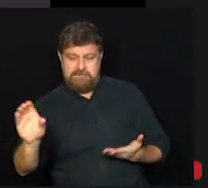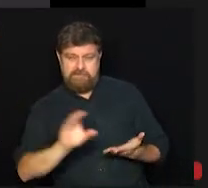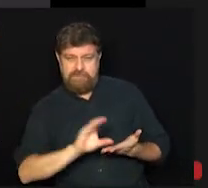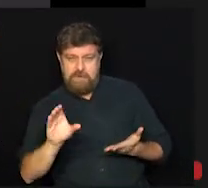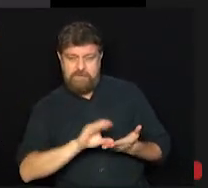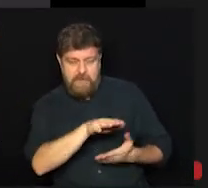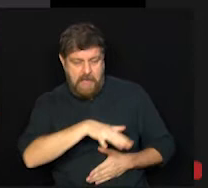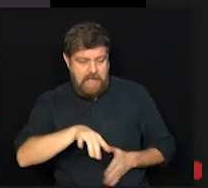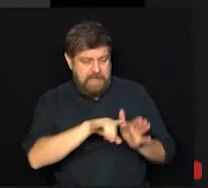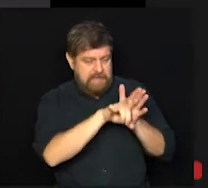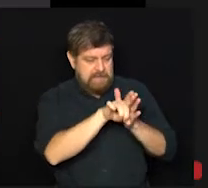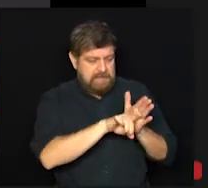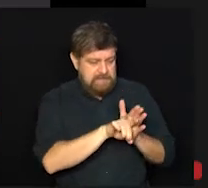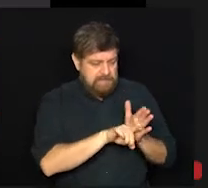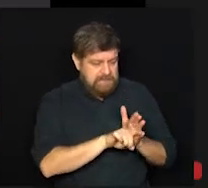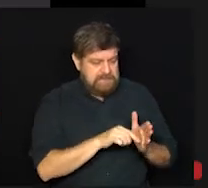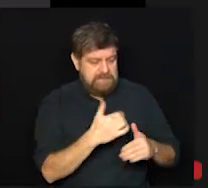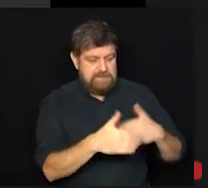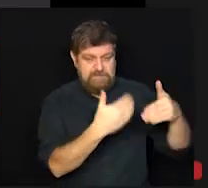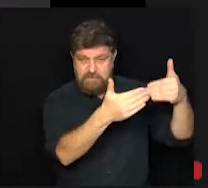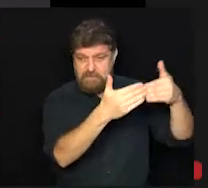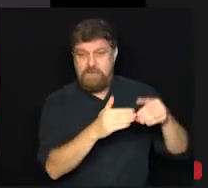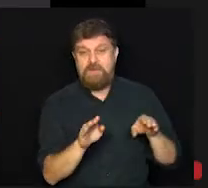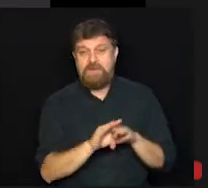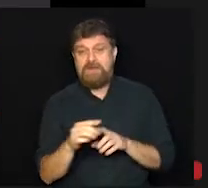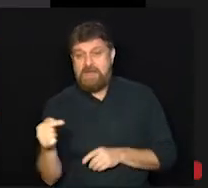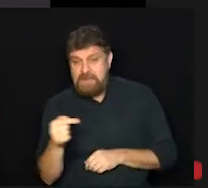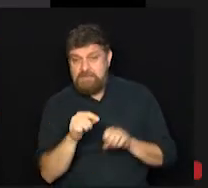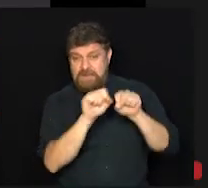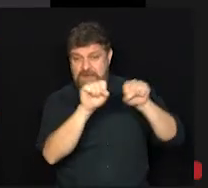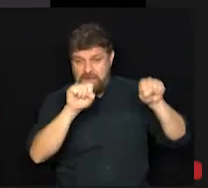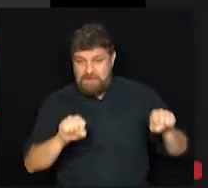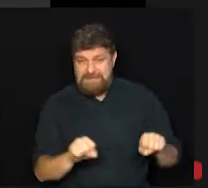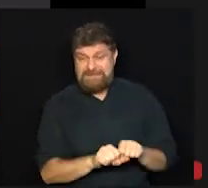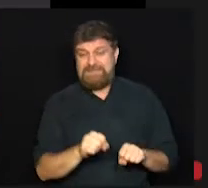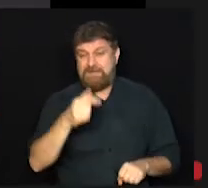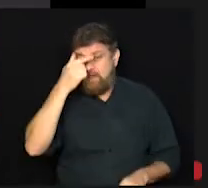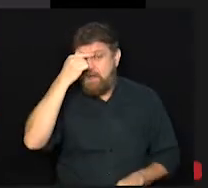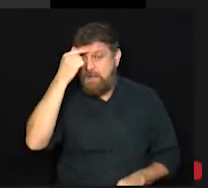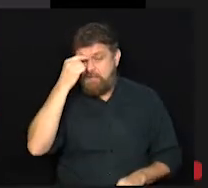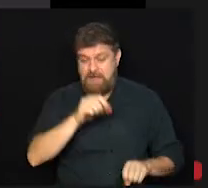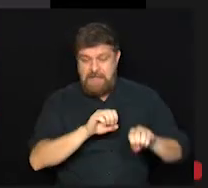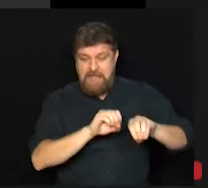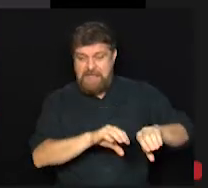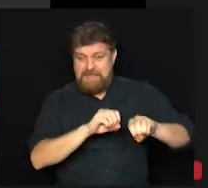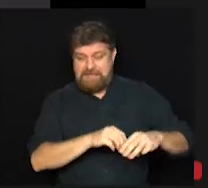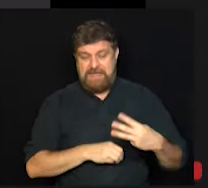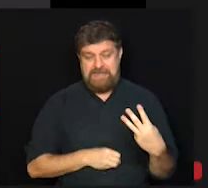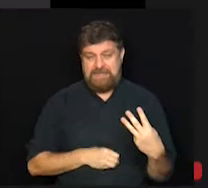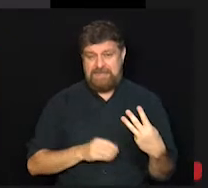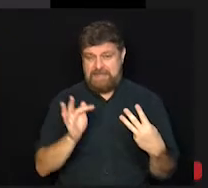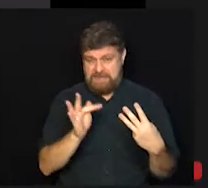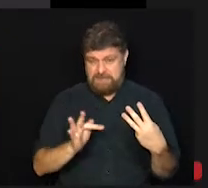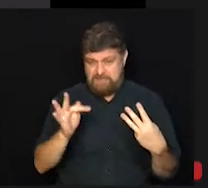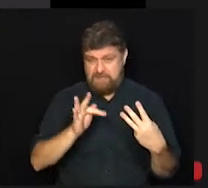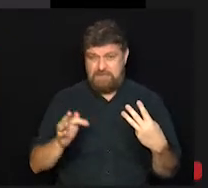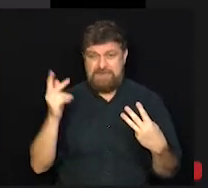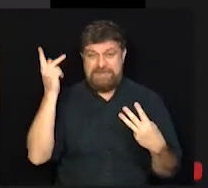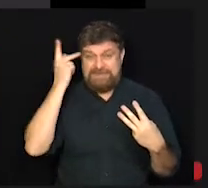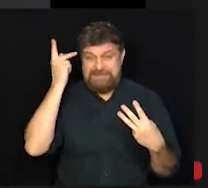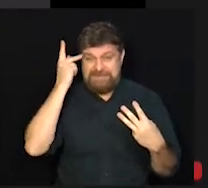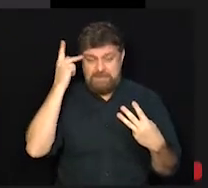pesquisa e desenvolvimento e incluindo, então, esse sistema de ensino superior, que inclui as 3 universidades estaduais, que são universidades de